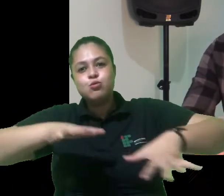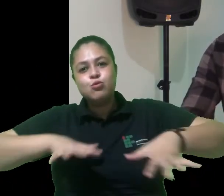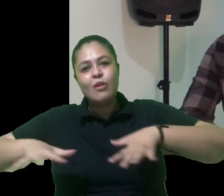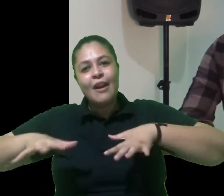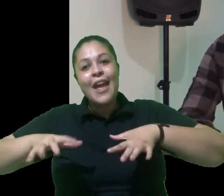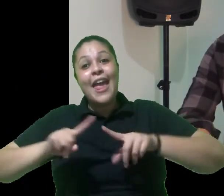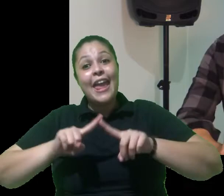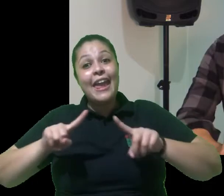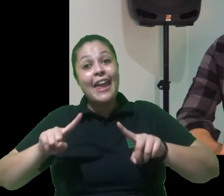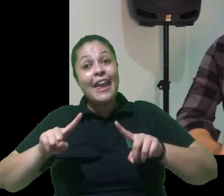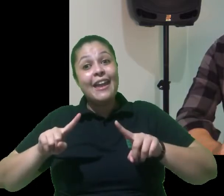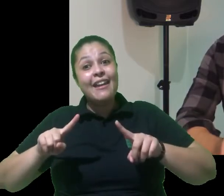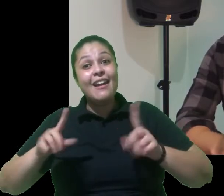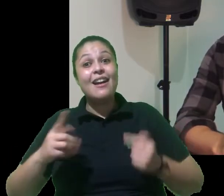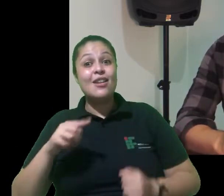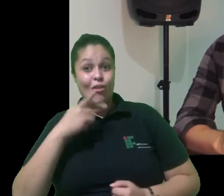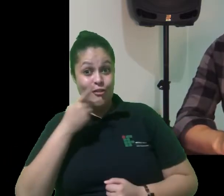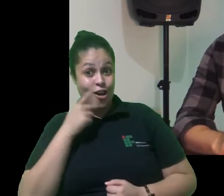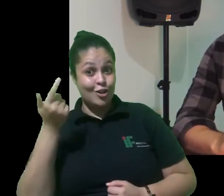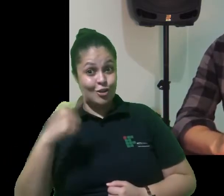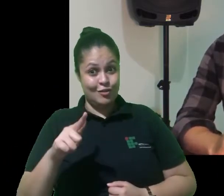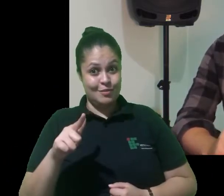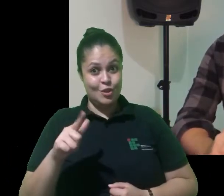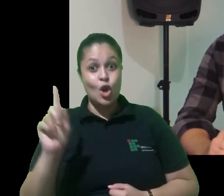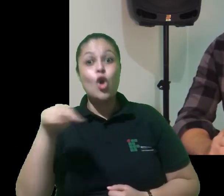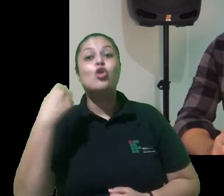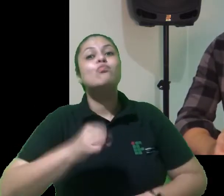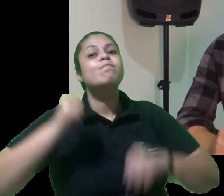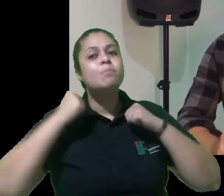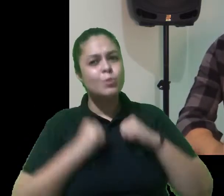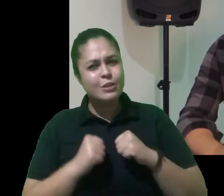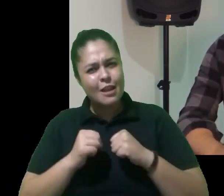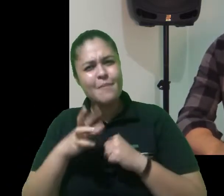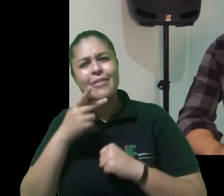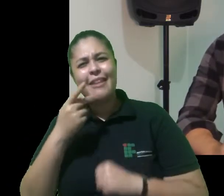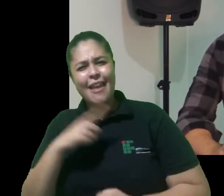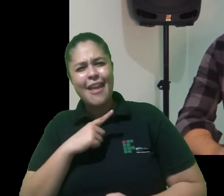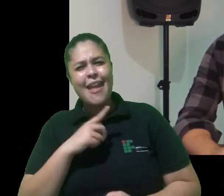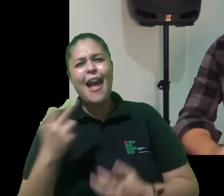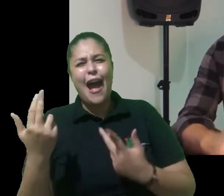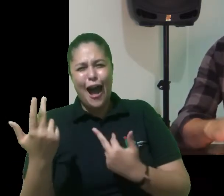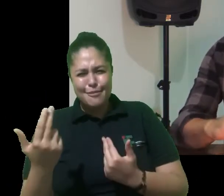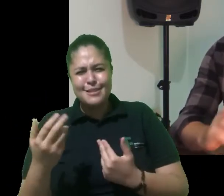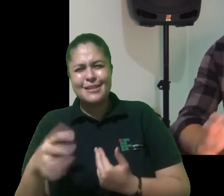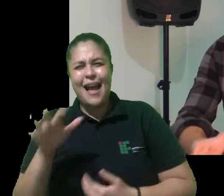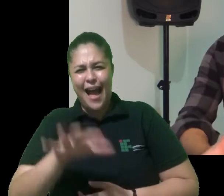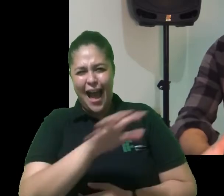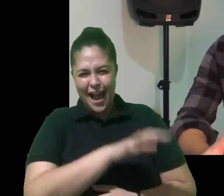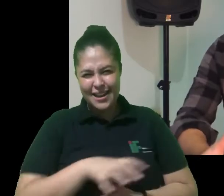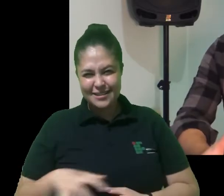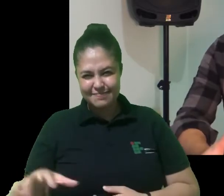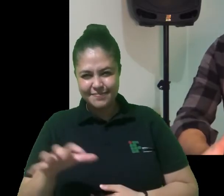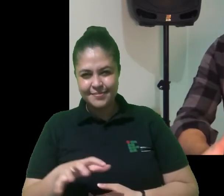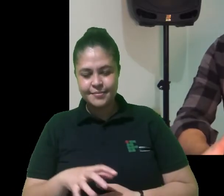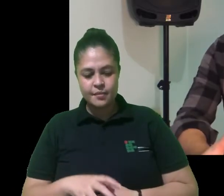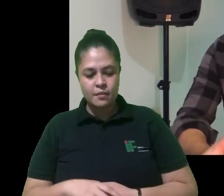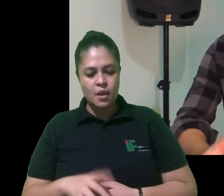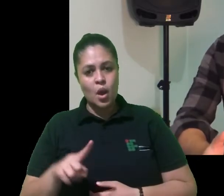Então, destaco novamente para vocês. Veja que nós podemos tratar uma mesma